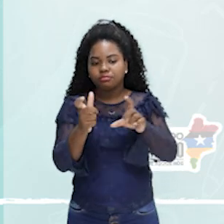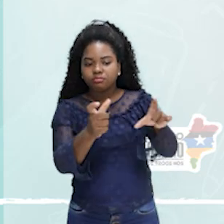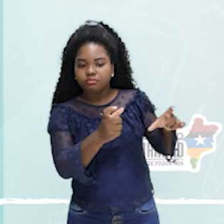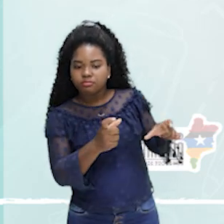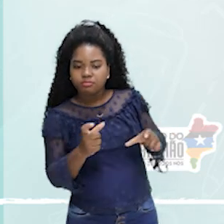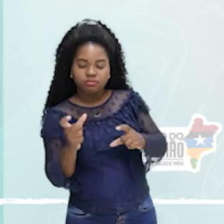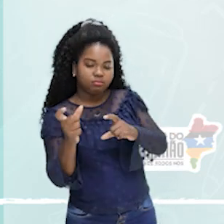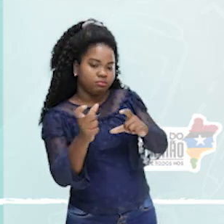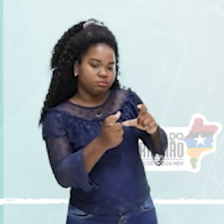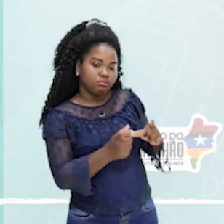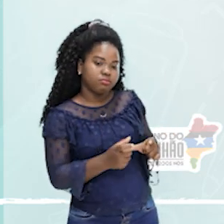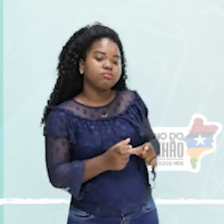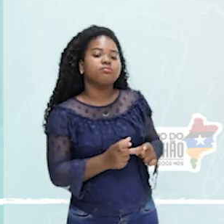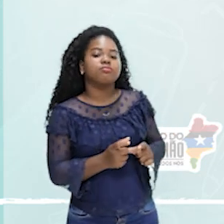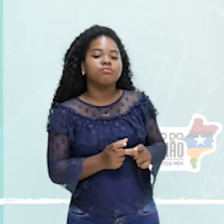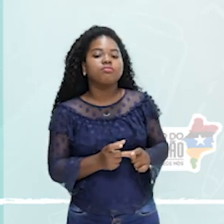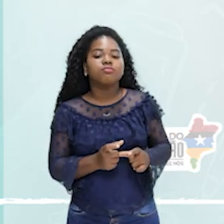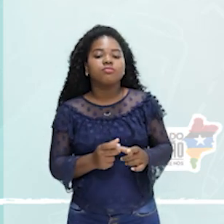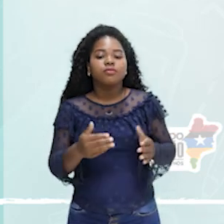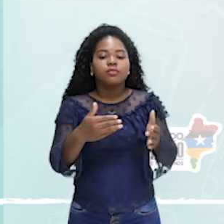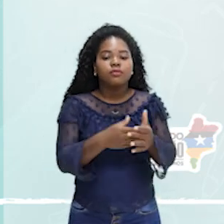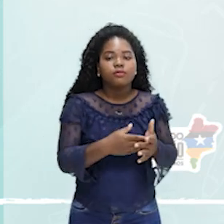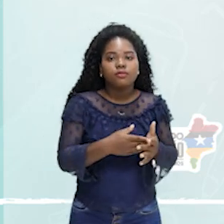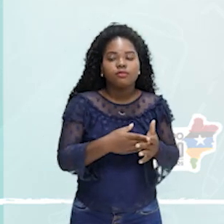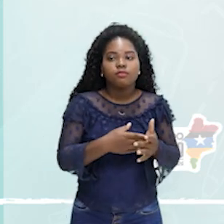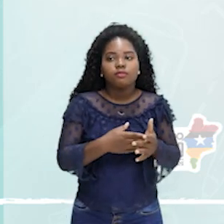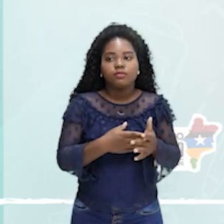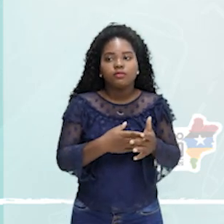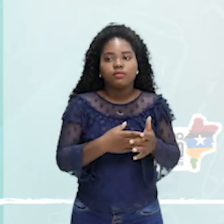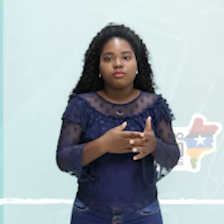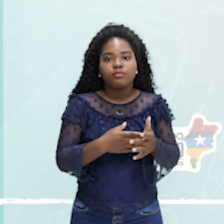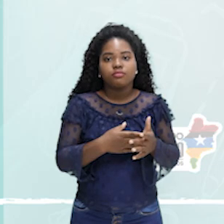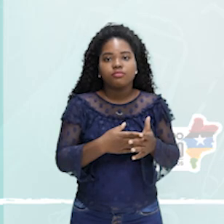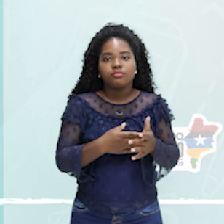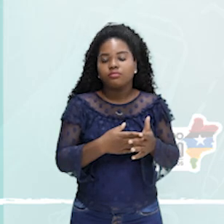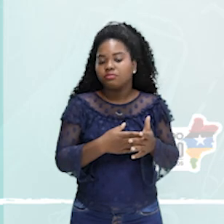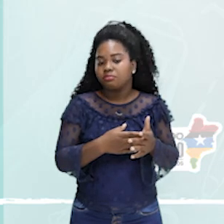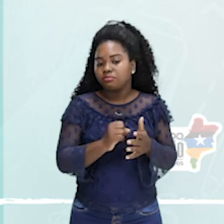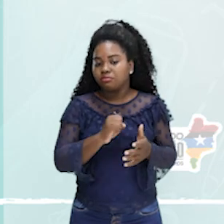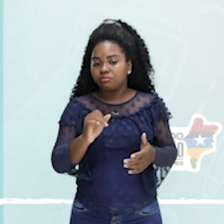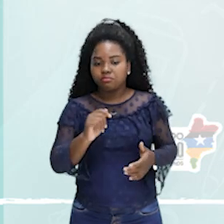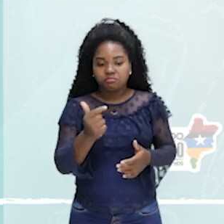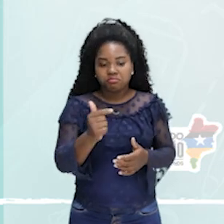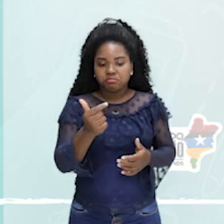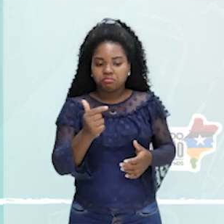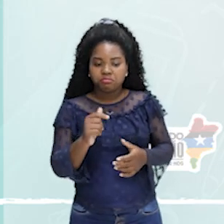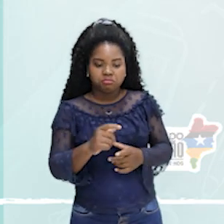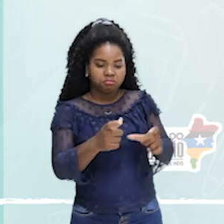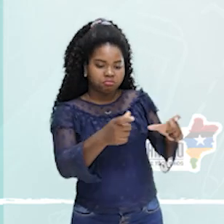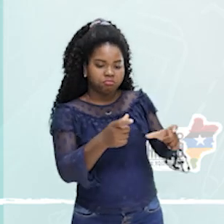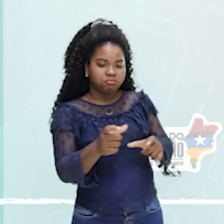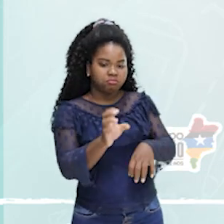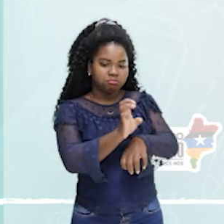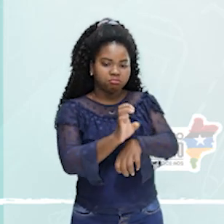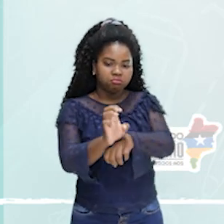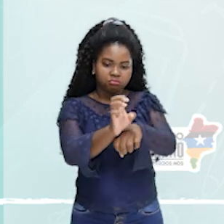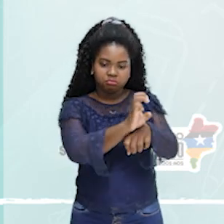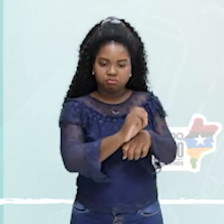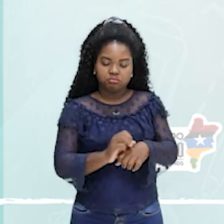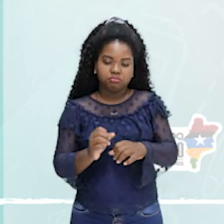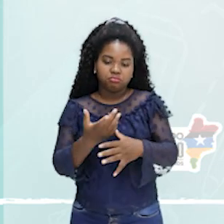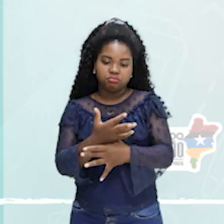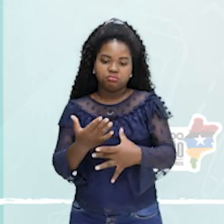lugares, a nos deslocarmos até se nós estivermos fora do nosso estado, da